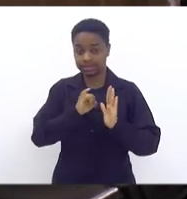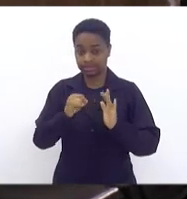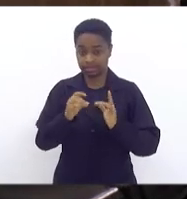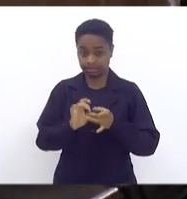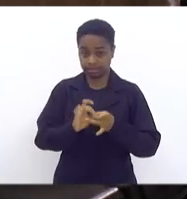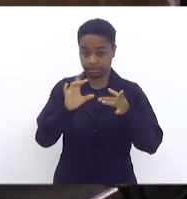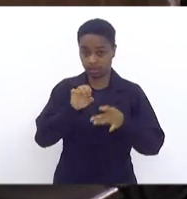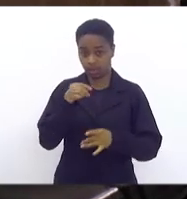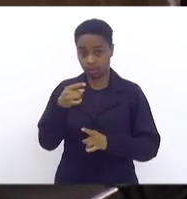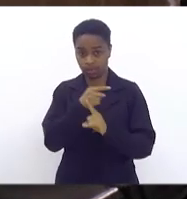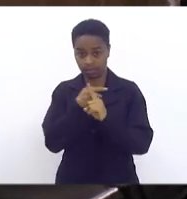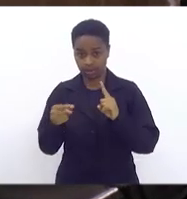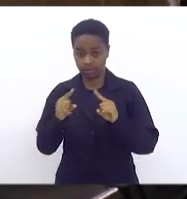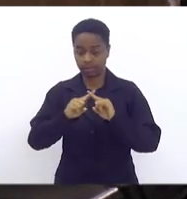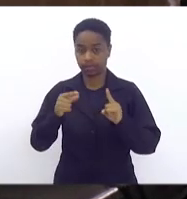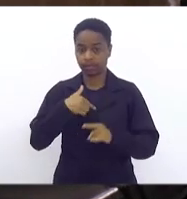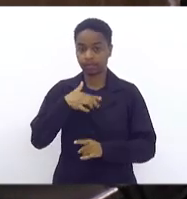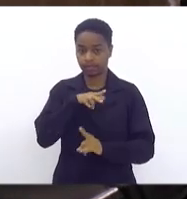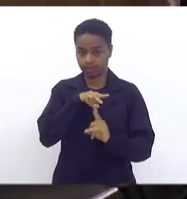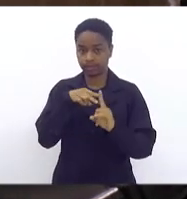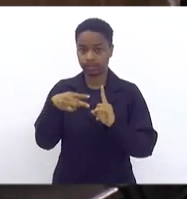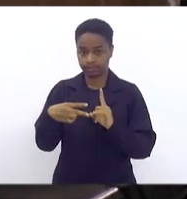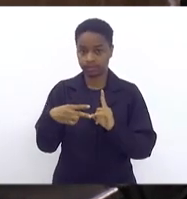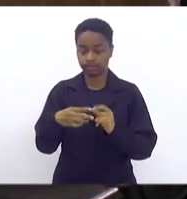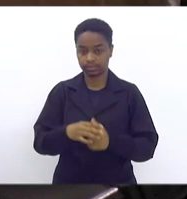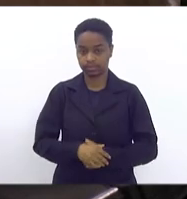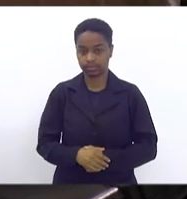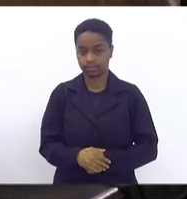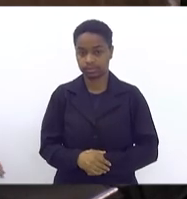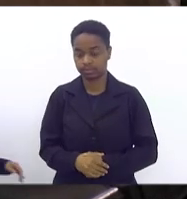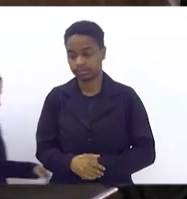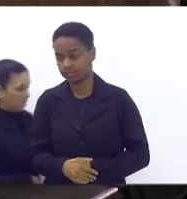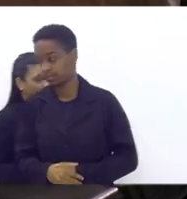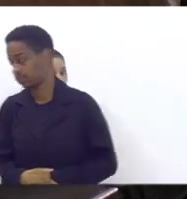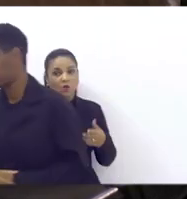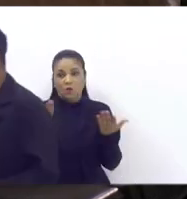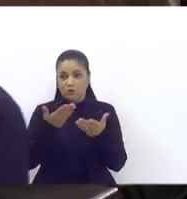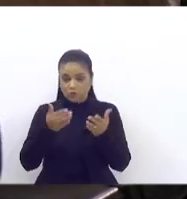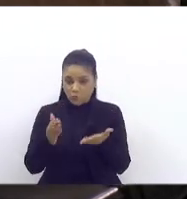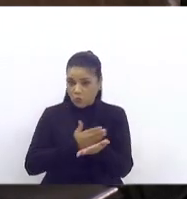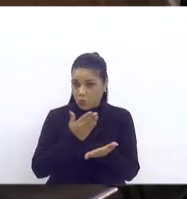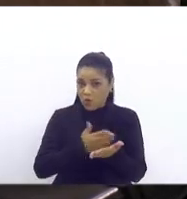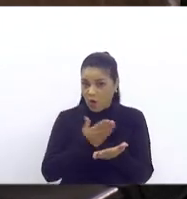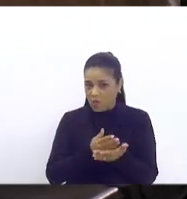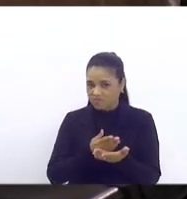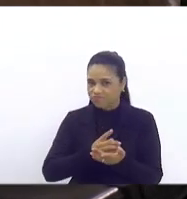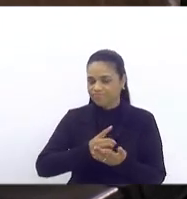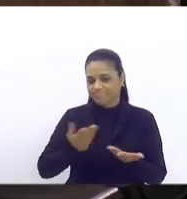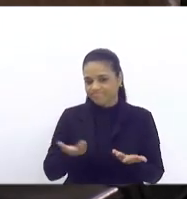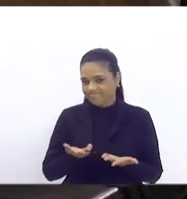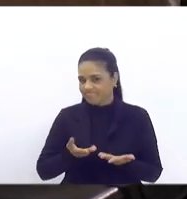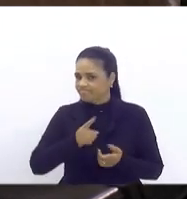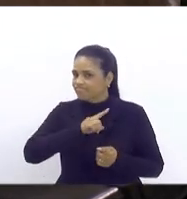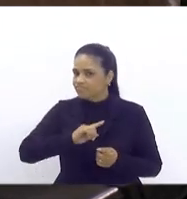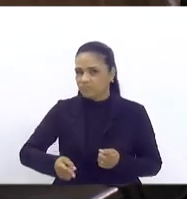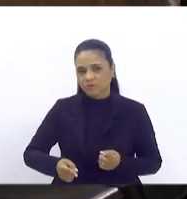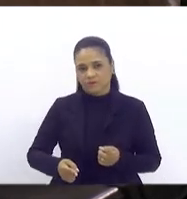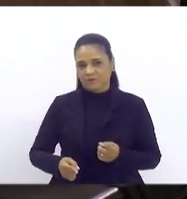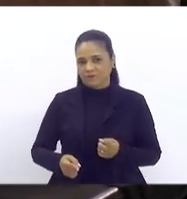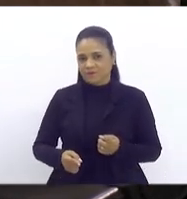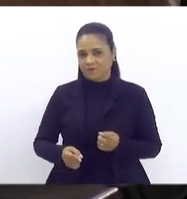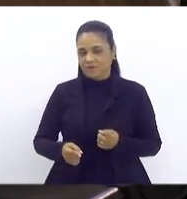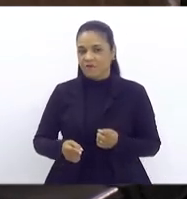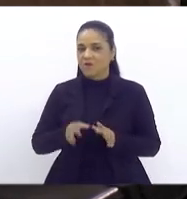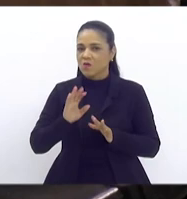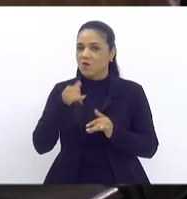minha visão eh o o álbum como ele está hoje ele deveria ser proibido porque foi